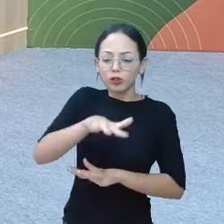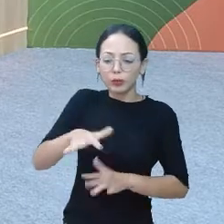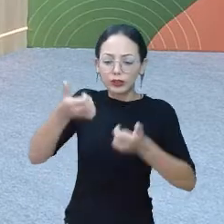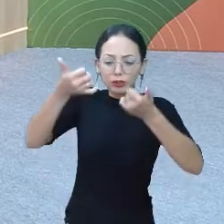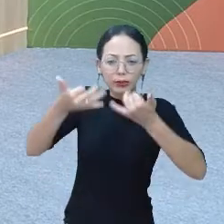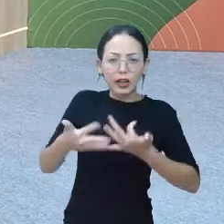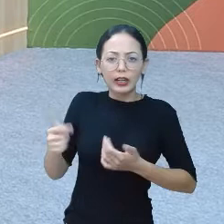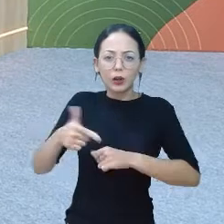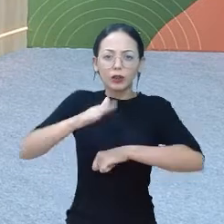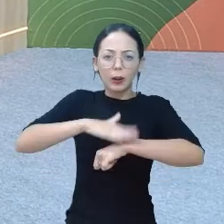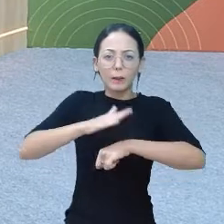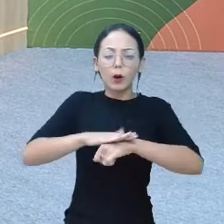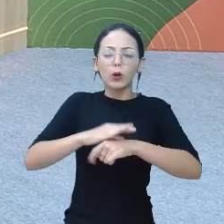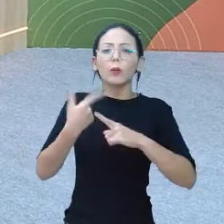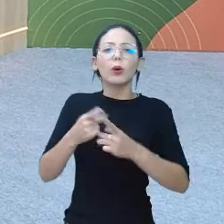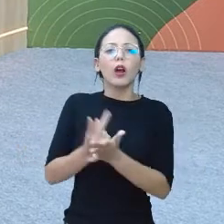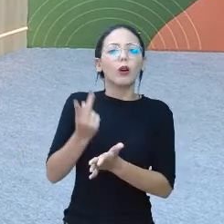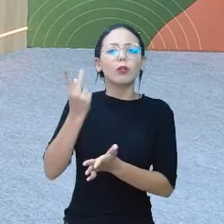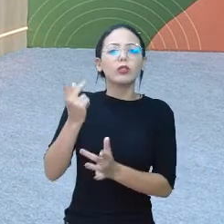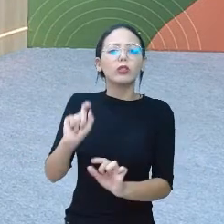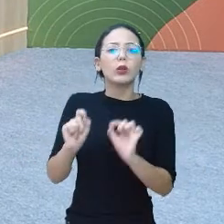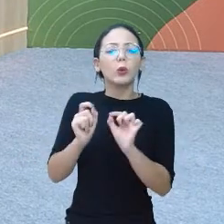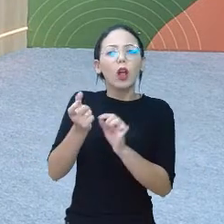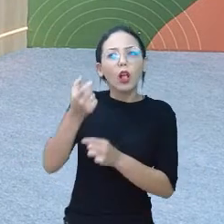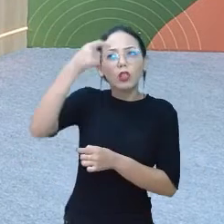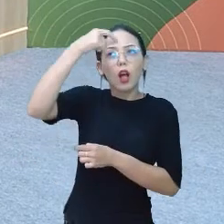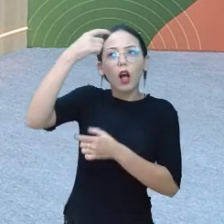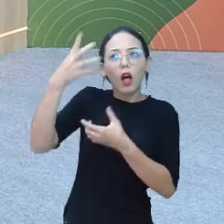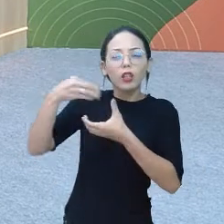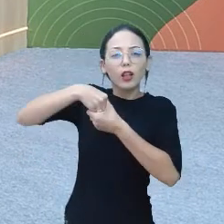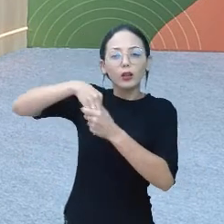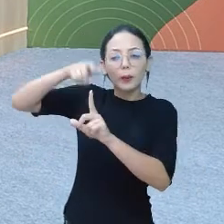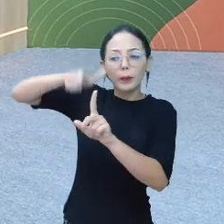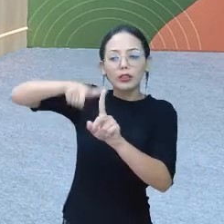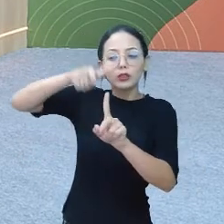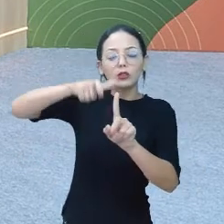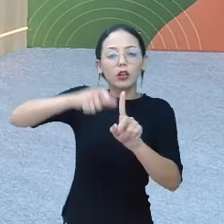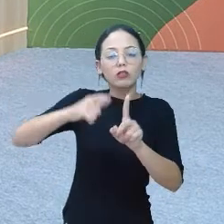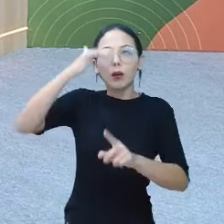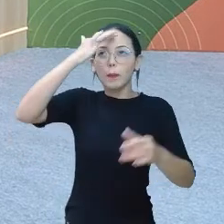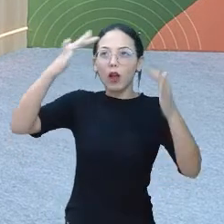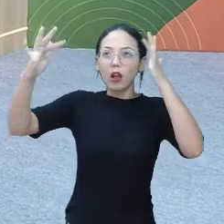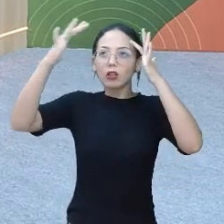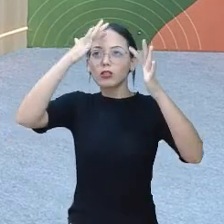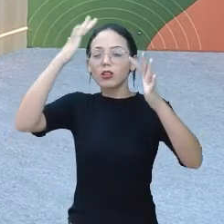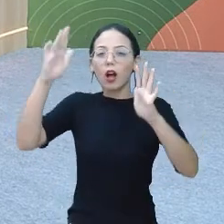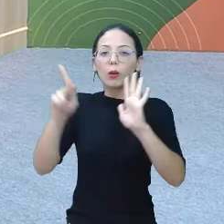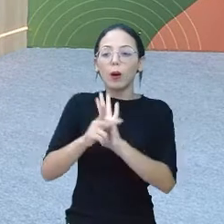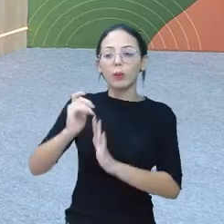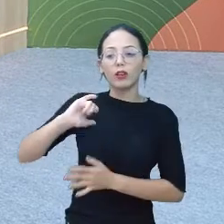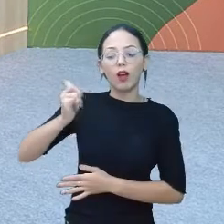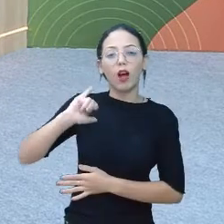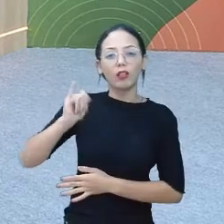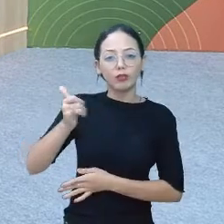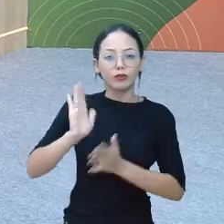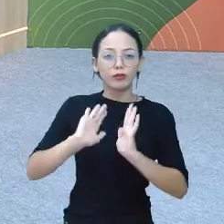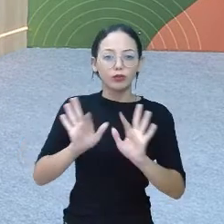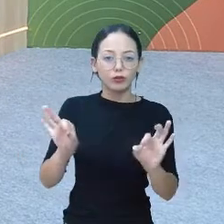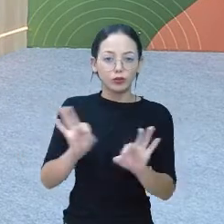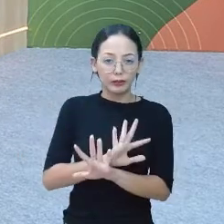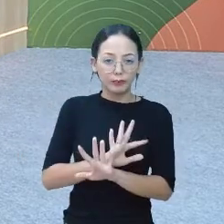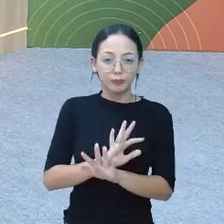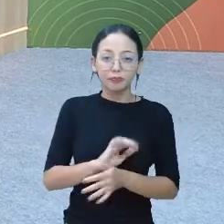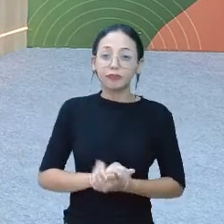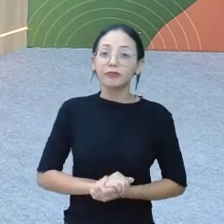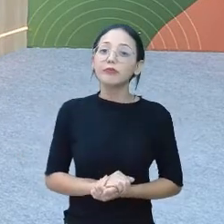tem um tempo, porque ela vai acontecer na mente da personagem. Então, é ela pensando boa parte da narrativa. É claro